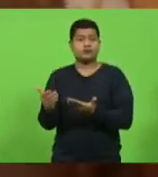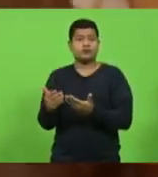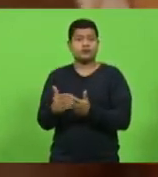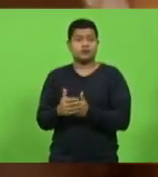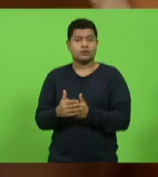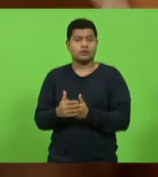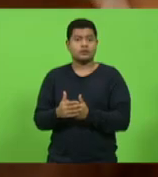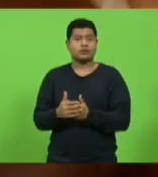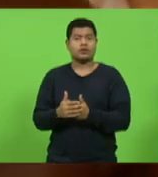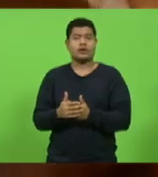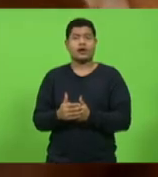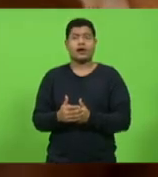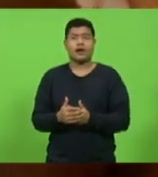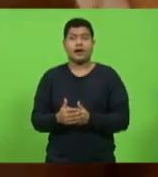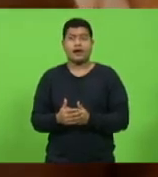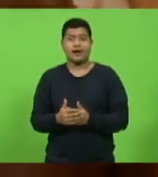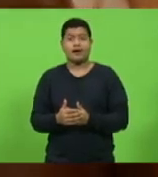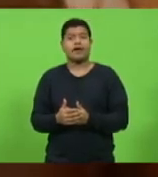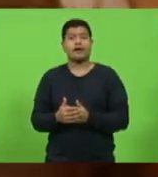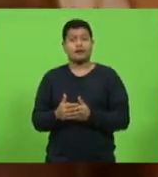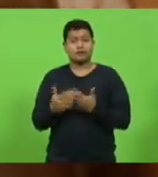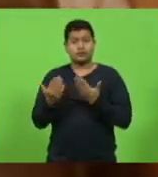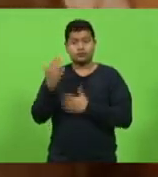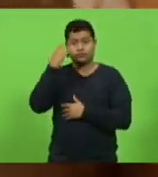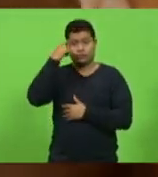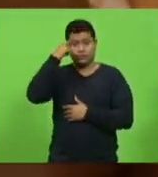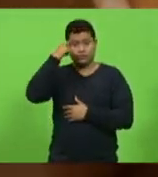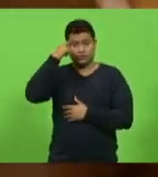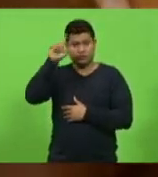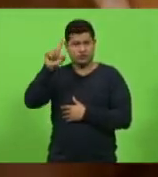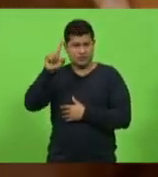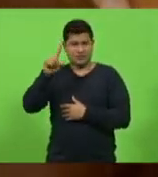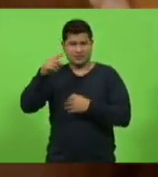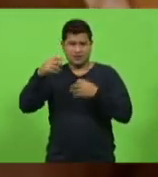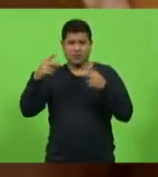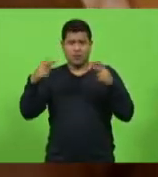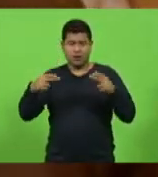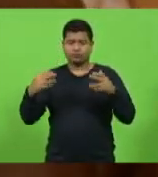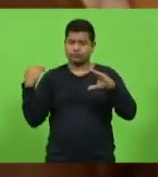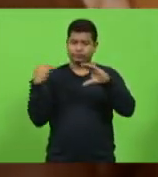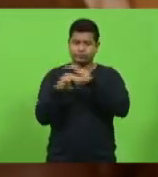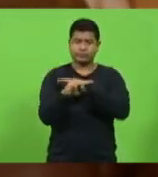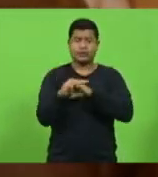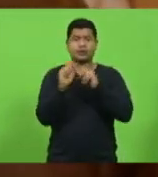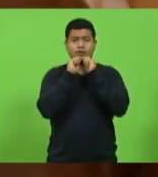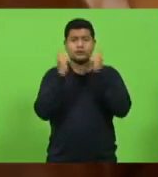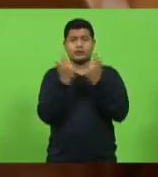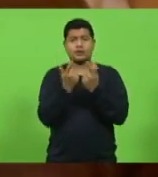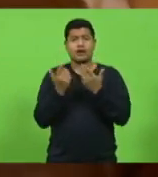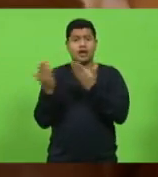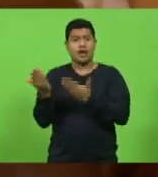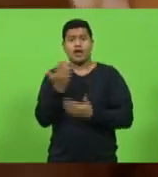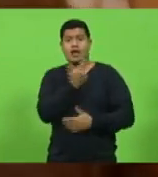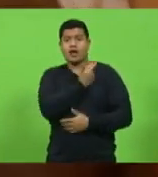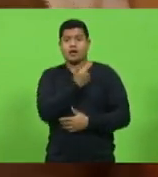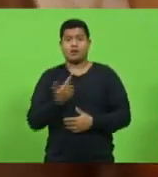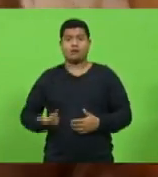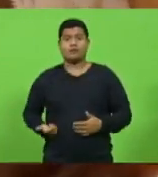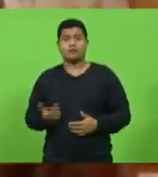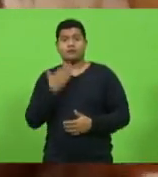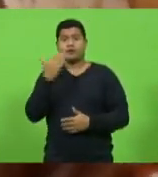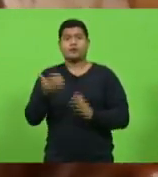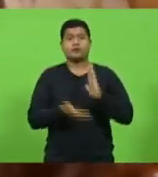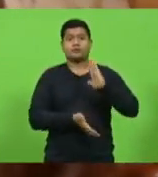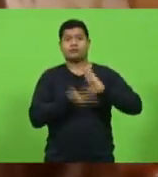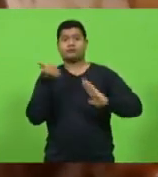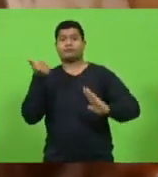ter, no mesmo dia que foi encaminhado à Assembleia, o próprio governo pediu a retirada do projeto